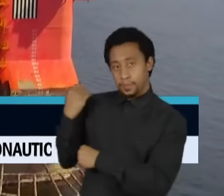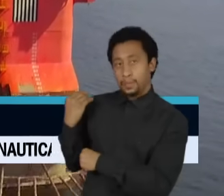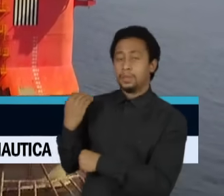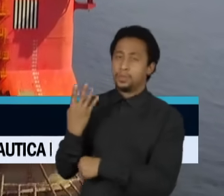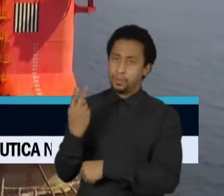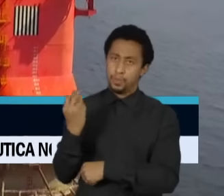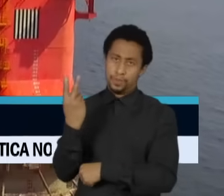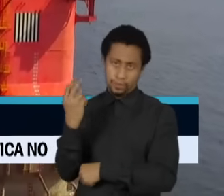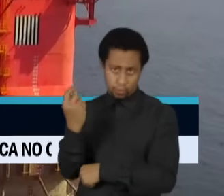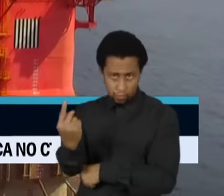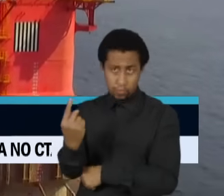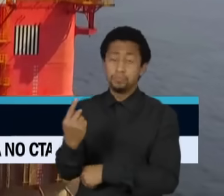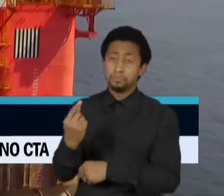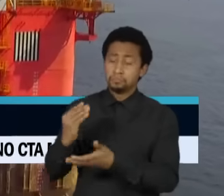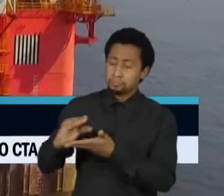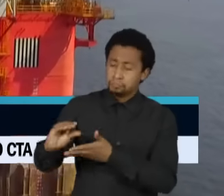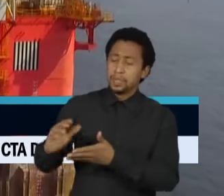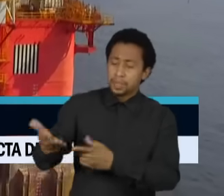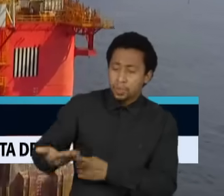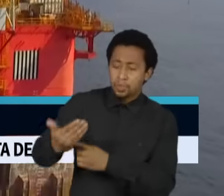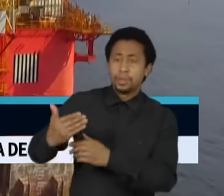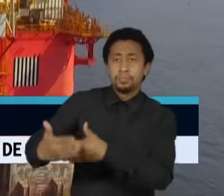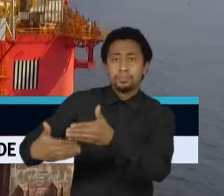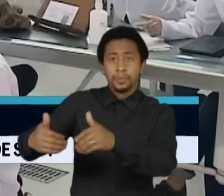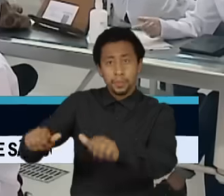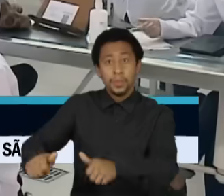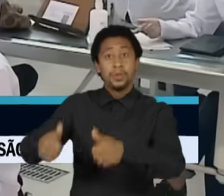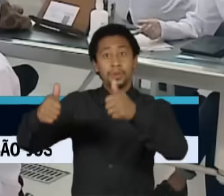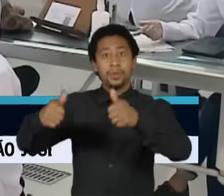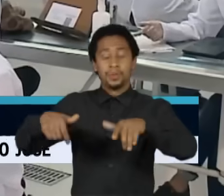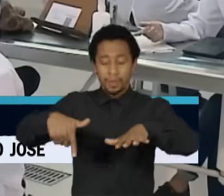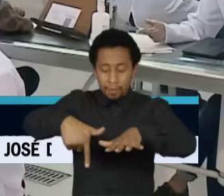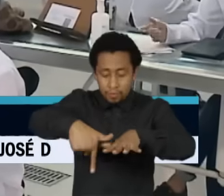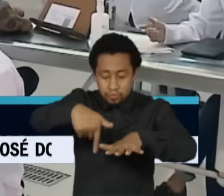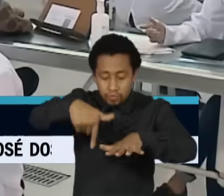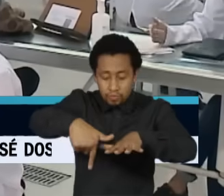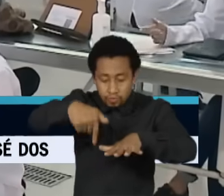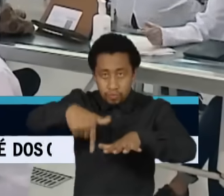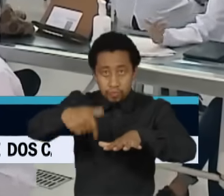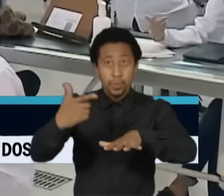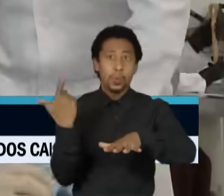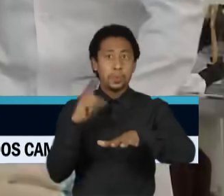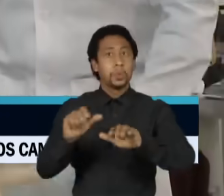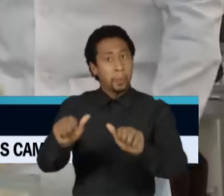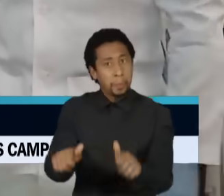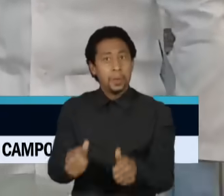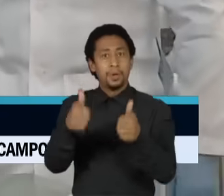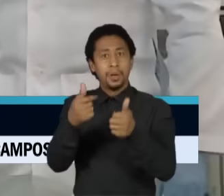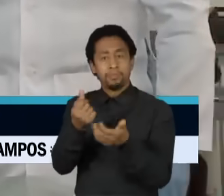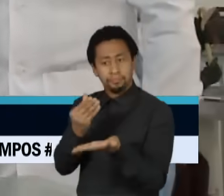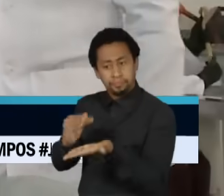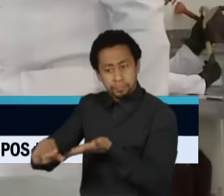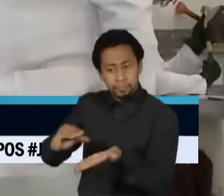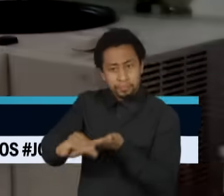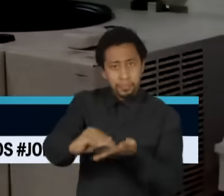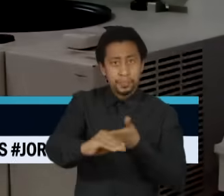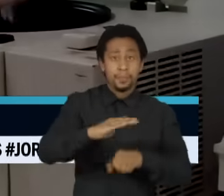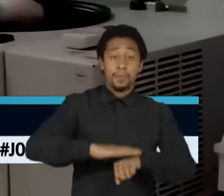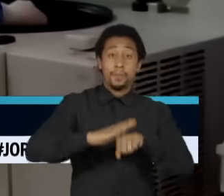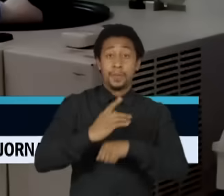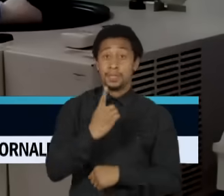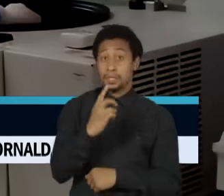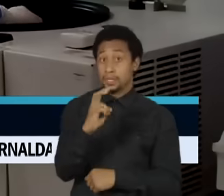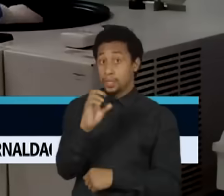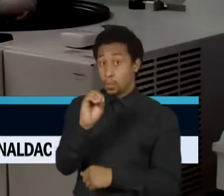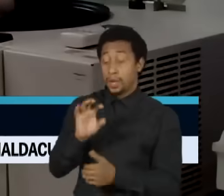tecnologias que ajudaram na extração do petróleo do Pressal. dinheiro que foi investido em mais de 150 laboratórios e